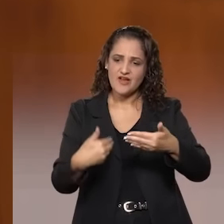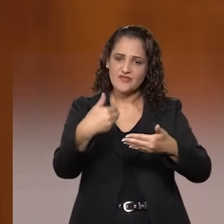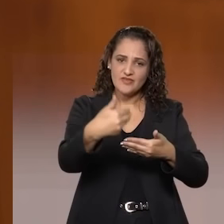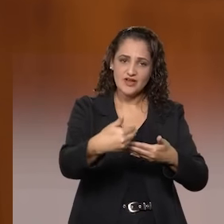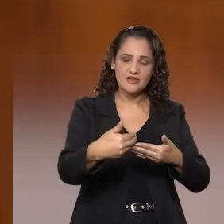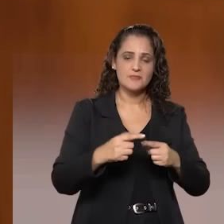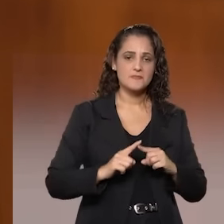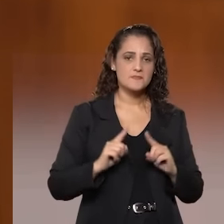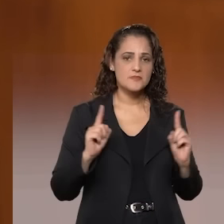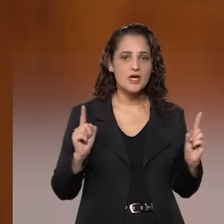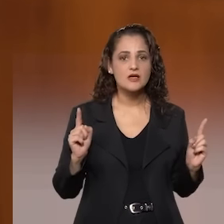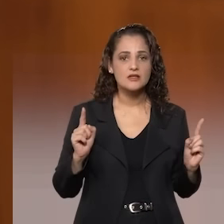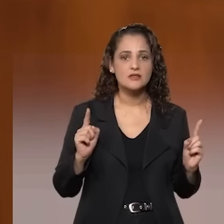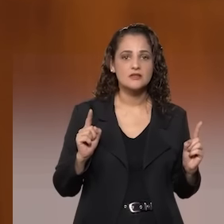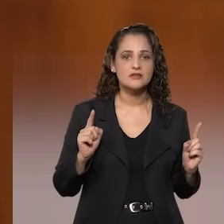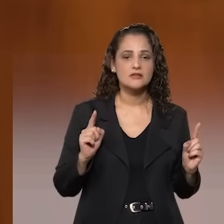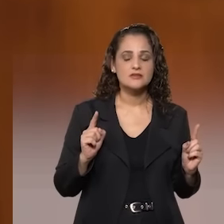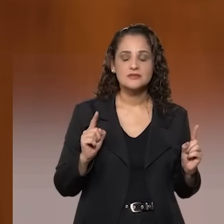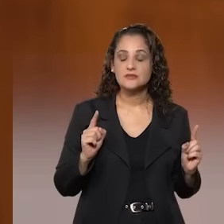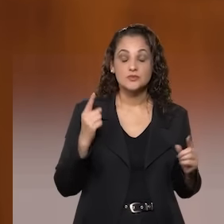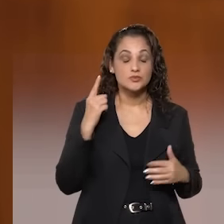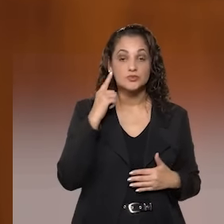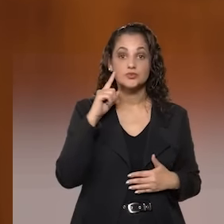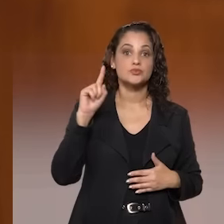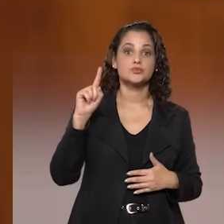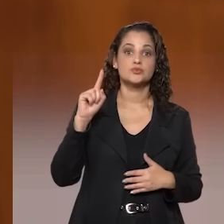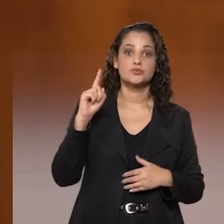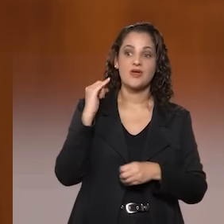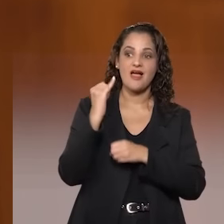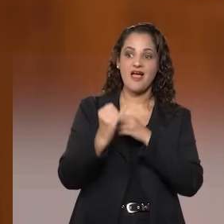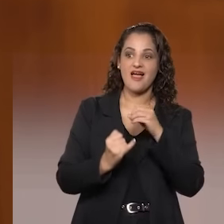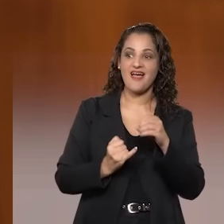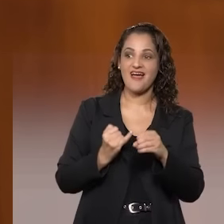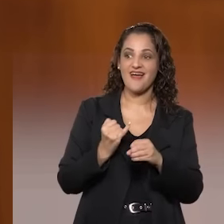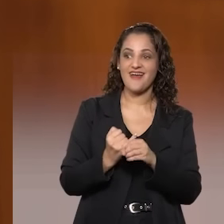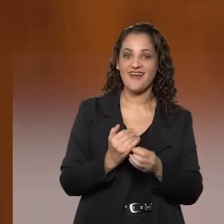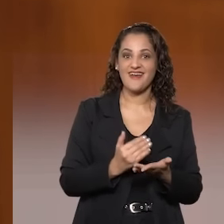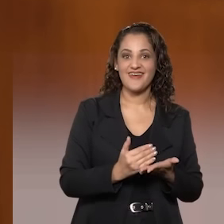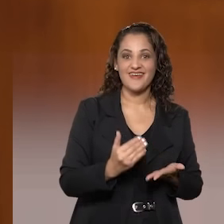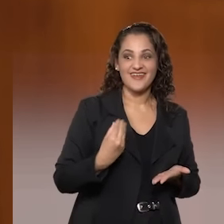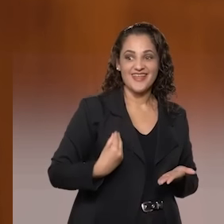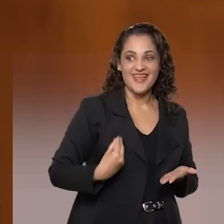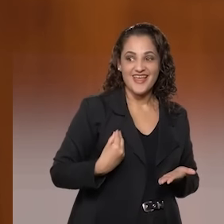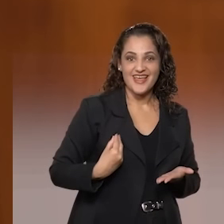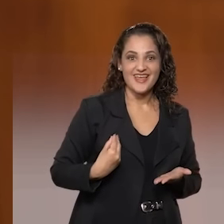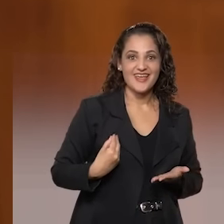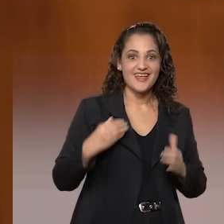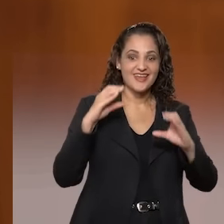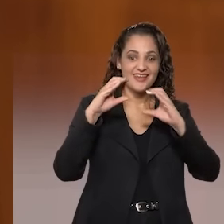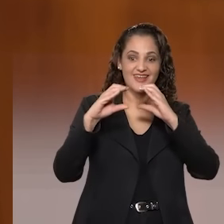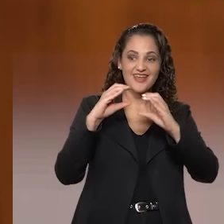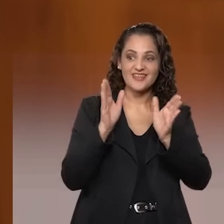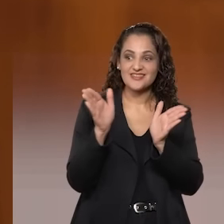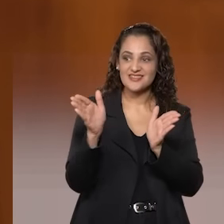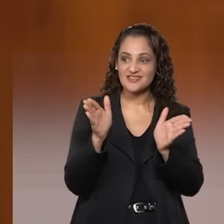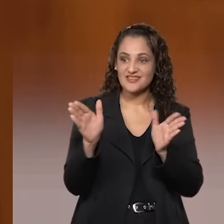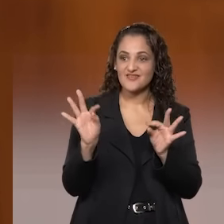entrou na nossa vida como comunicação ficou acessível a todos todas de uma forma ágil